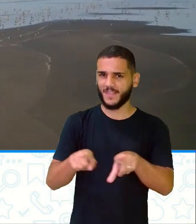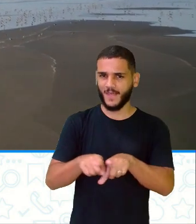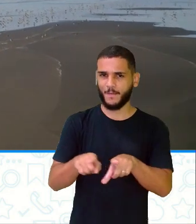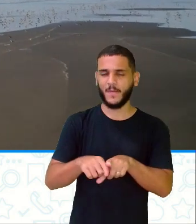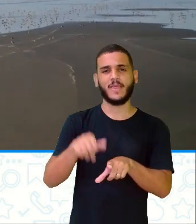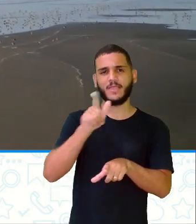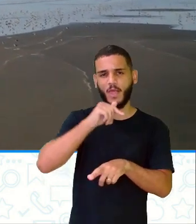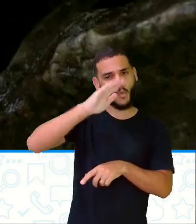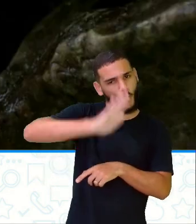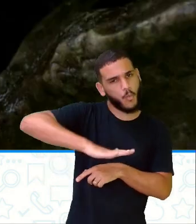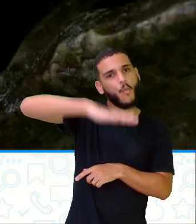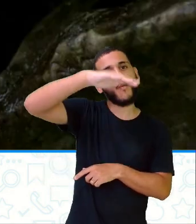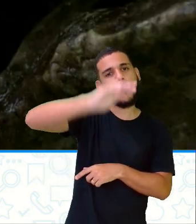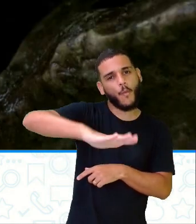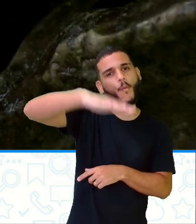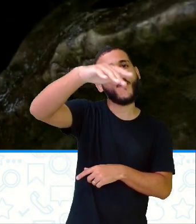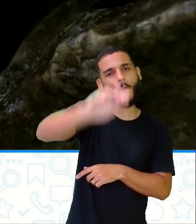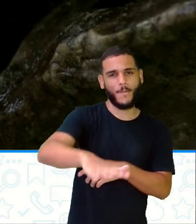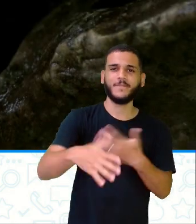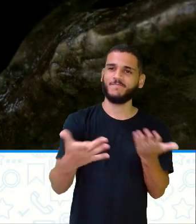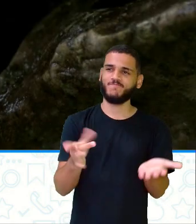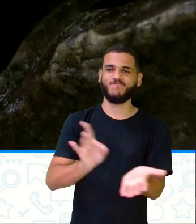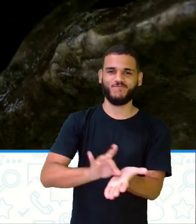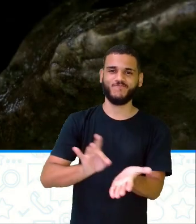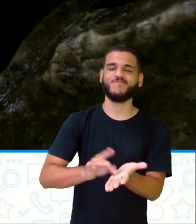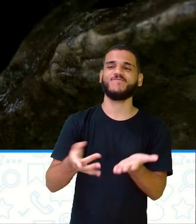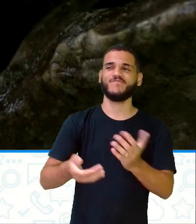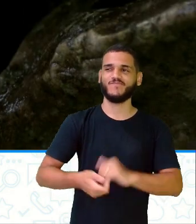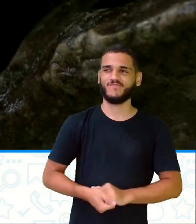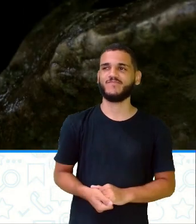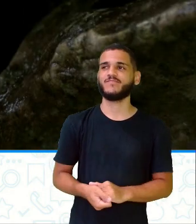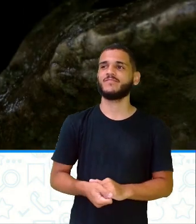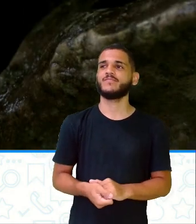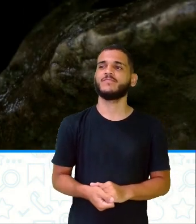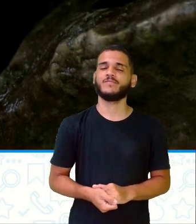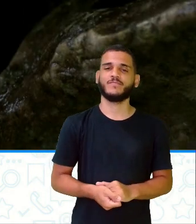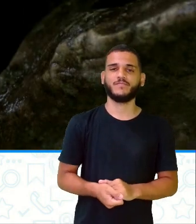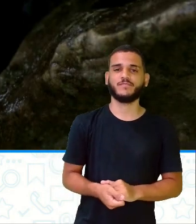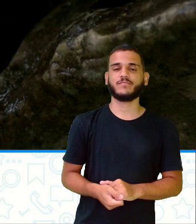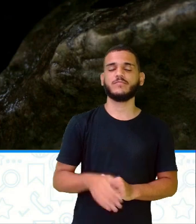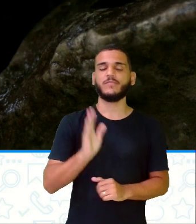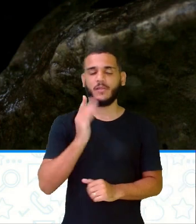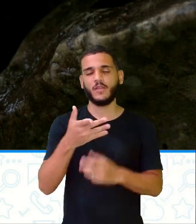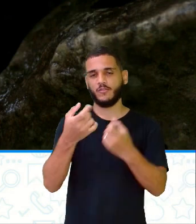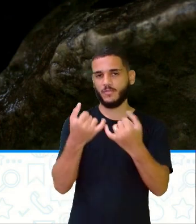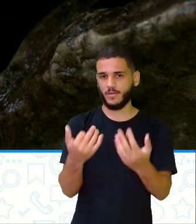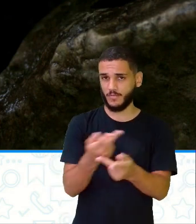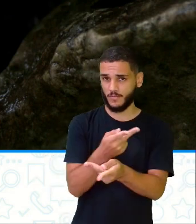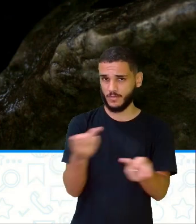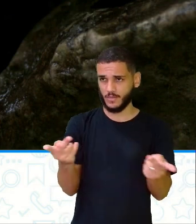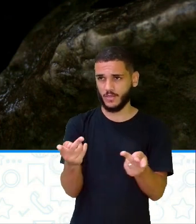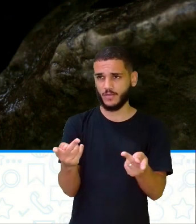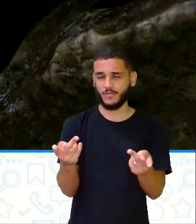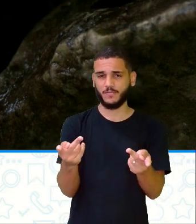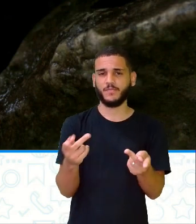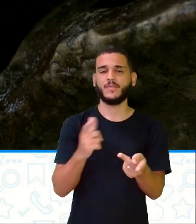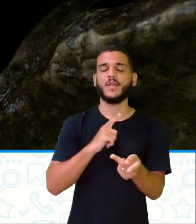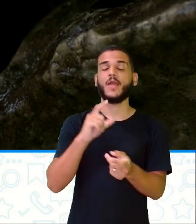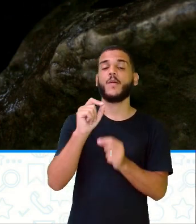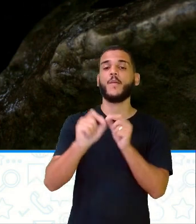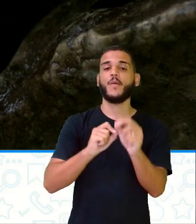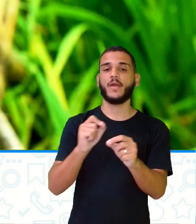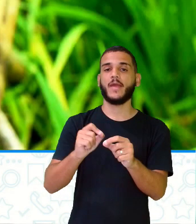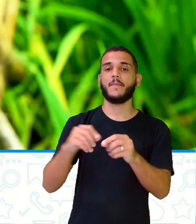que no oceano também tem muita água, não é verdade, gente? Águas subterrâneas, que eu já mostrei para vocês aqui, que fazem aqueles